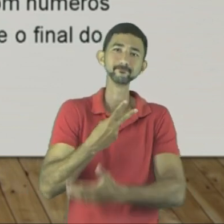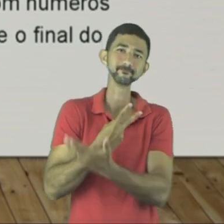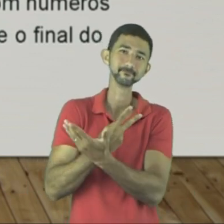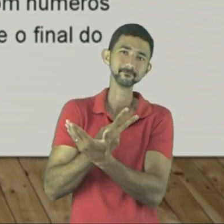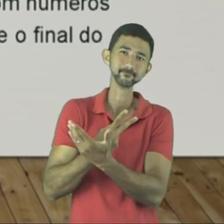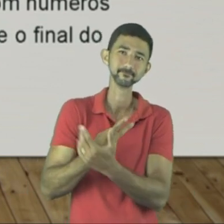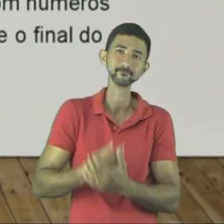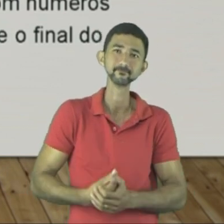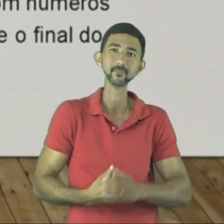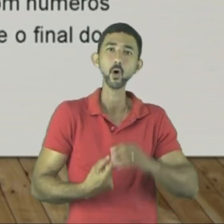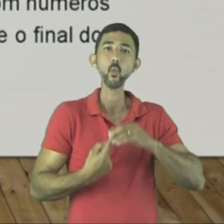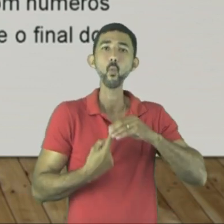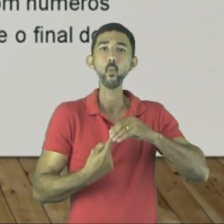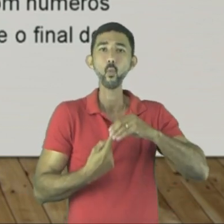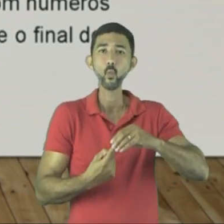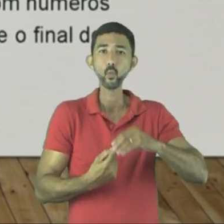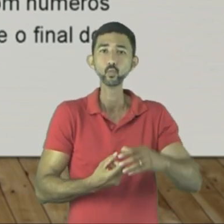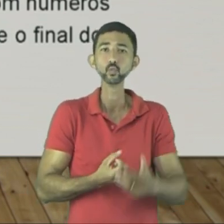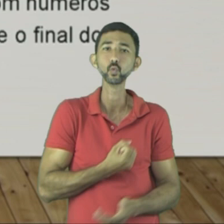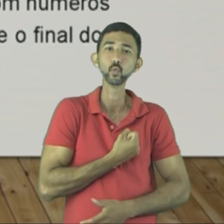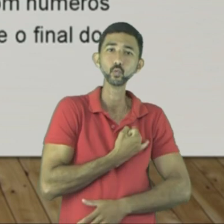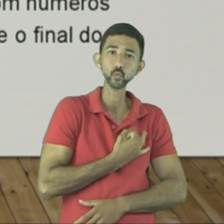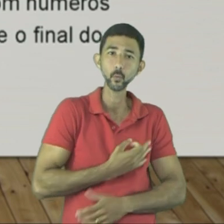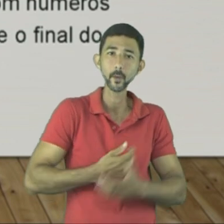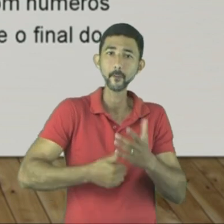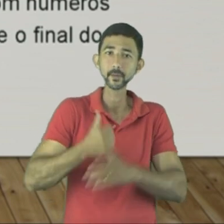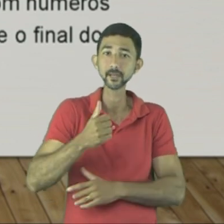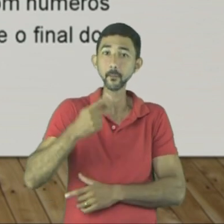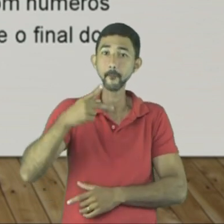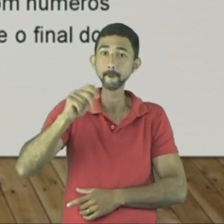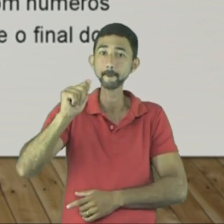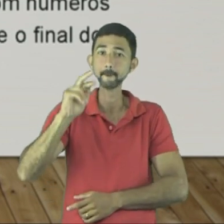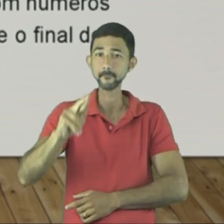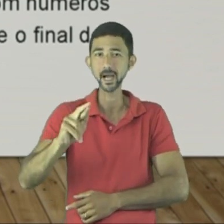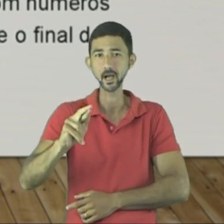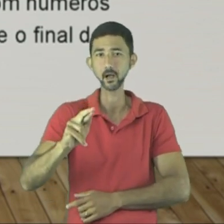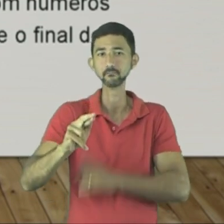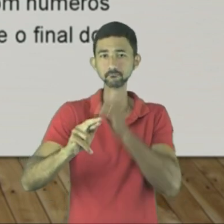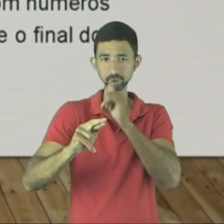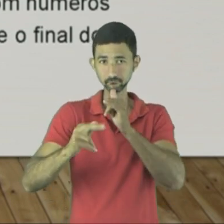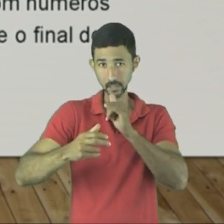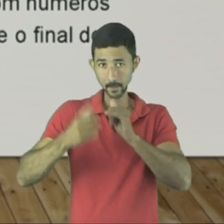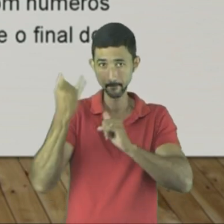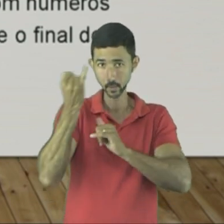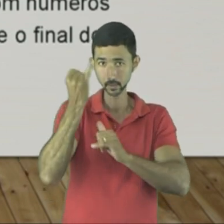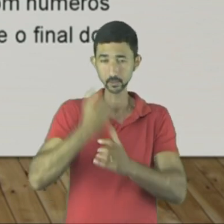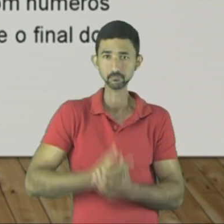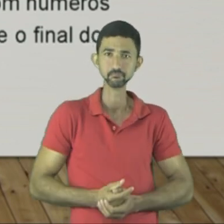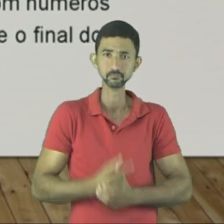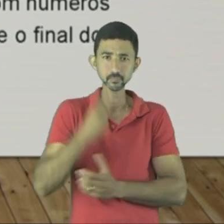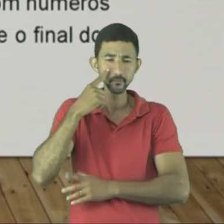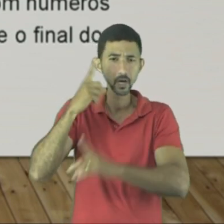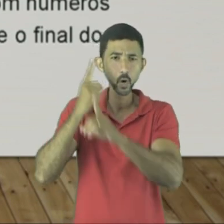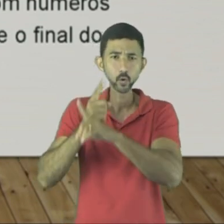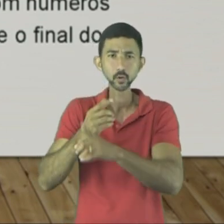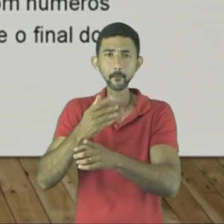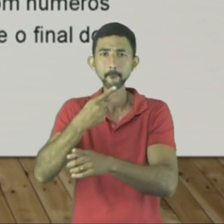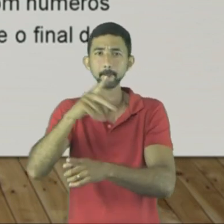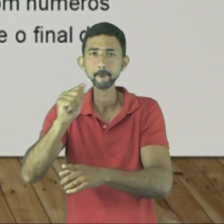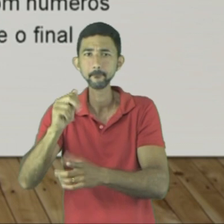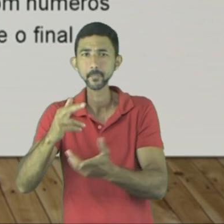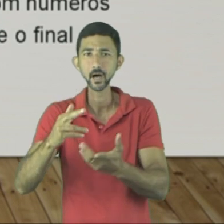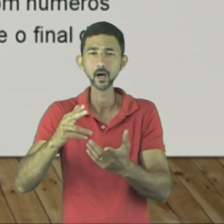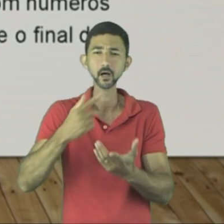é o único número primo que é par, tá? Então, essa informação vai ser importantíssima. Se deparou com o número par, se não